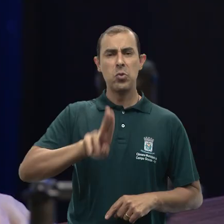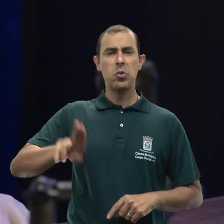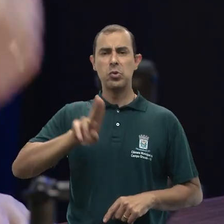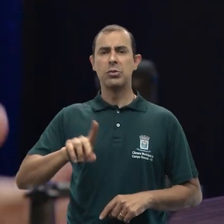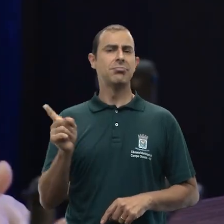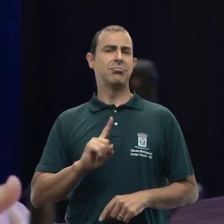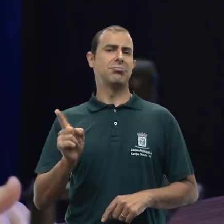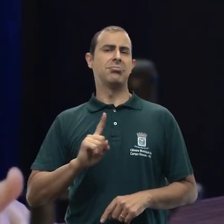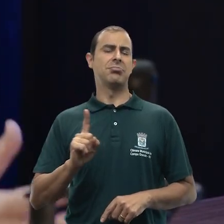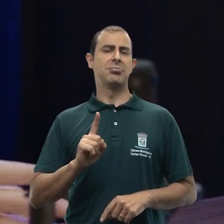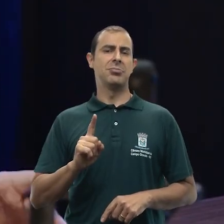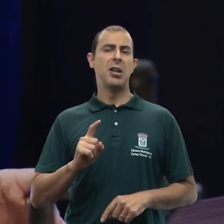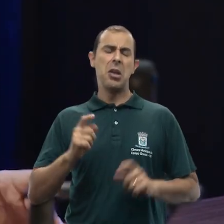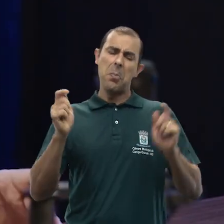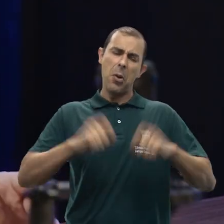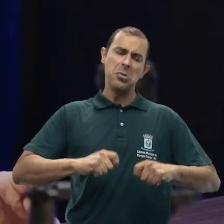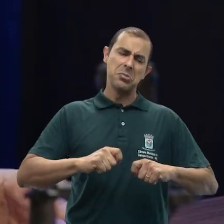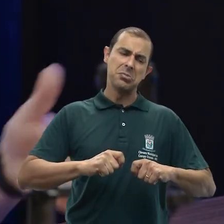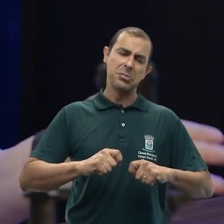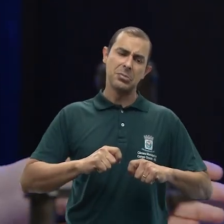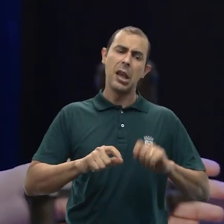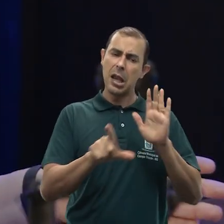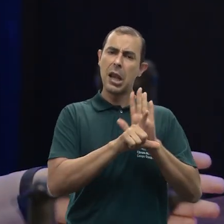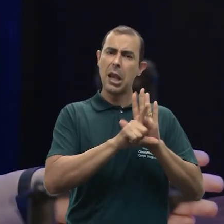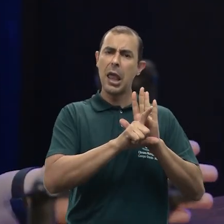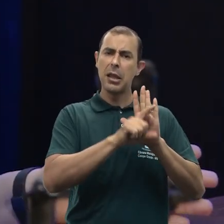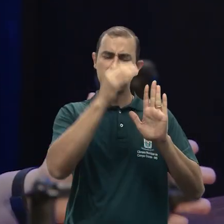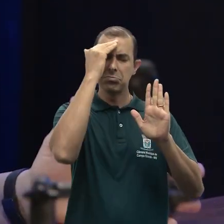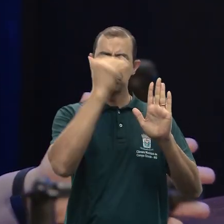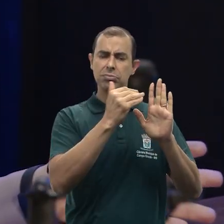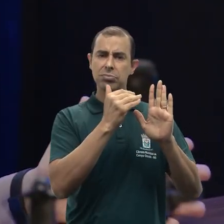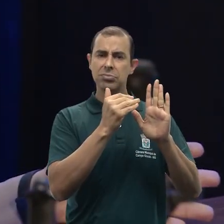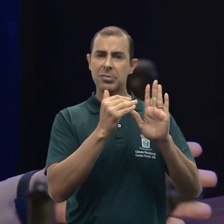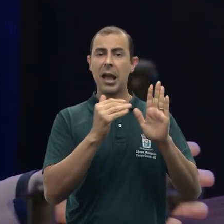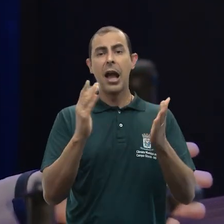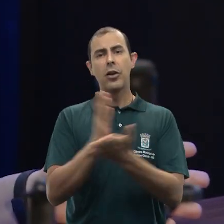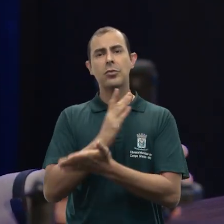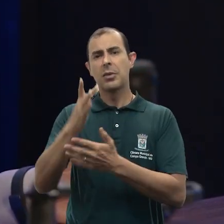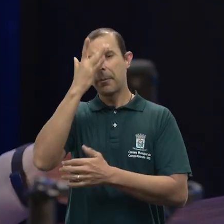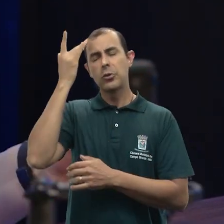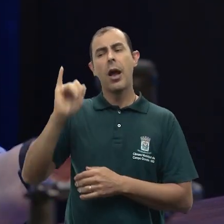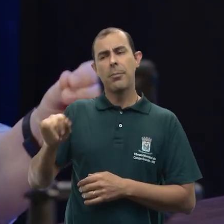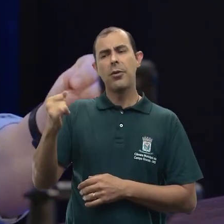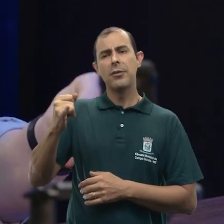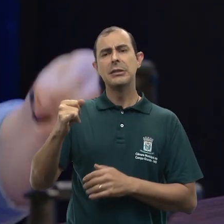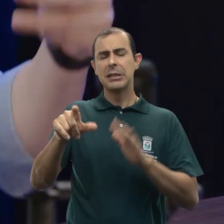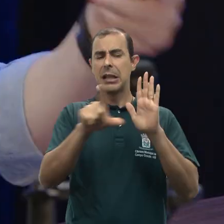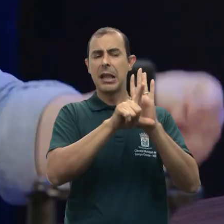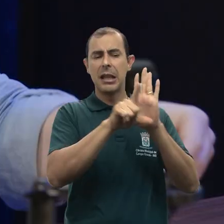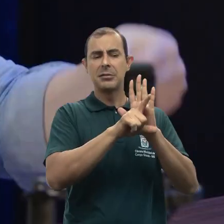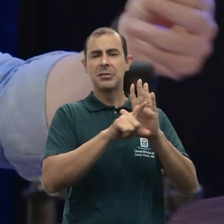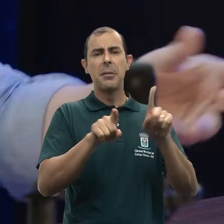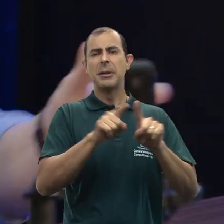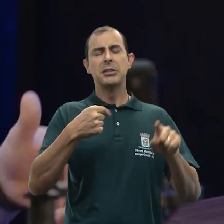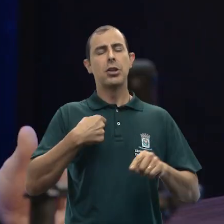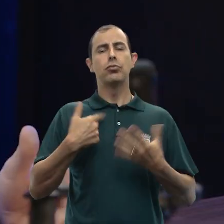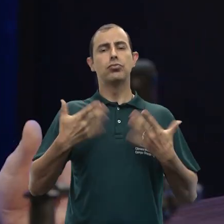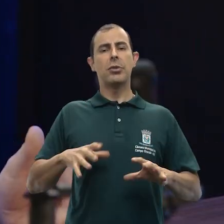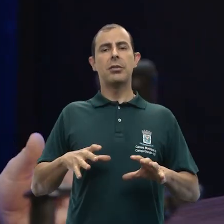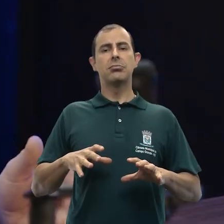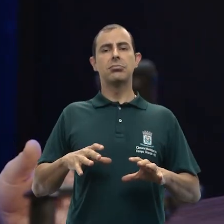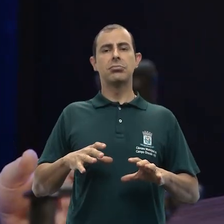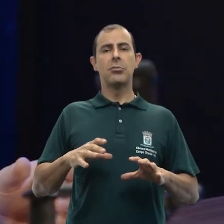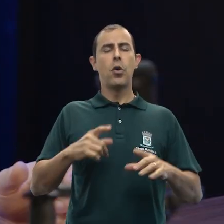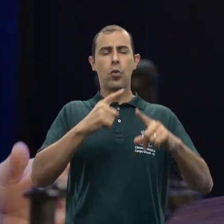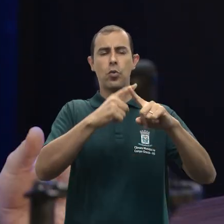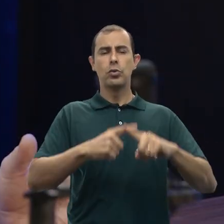eu posso, mas eu não quero. Tem gente que aproveita, né, das leis, e é um direito, é legítimo, mas